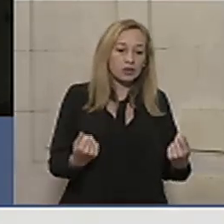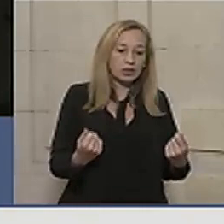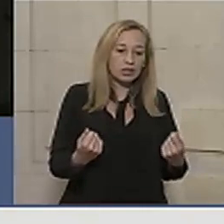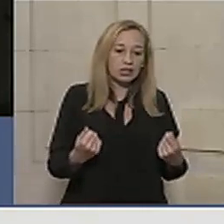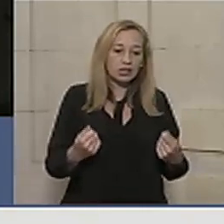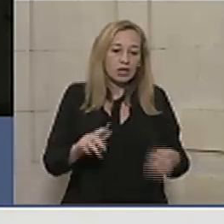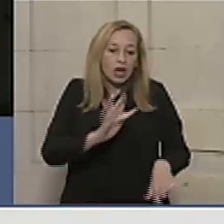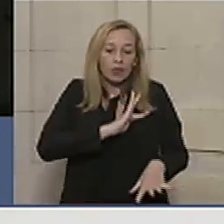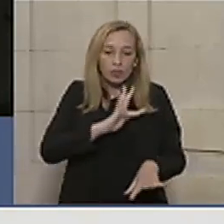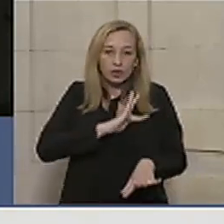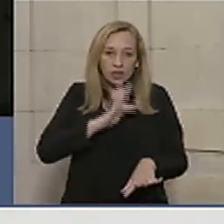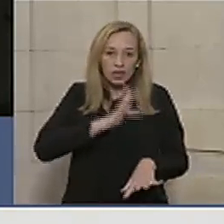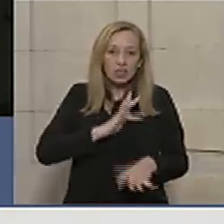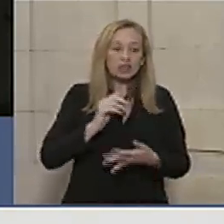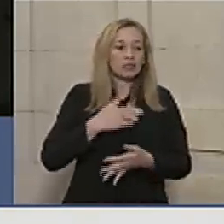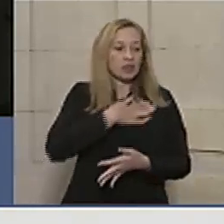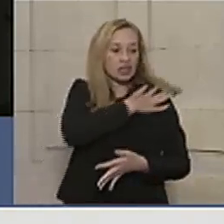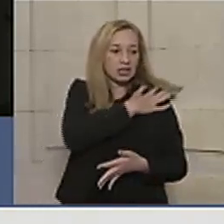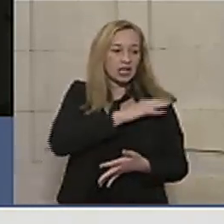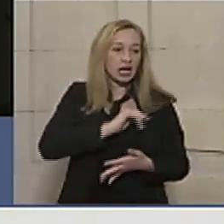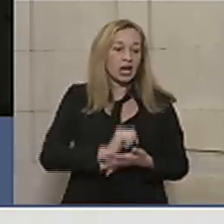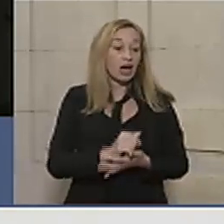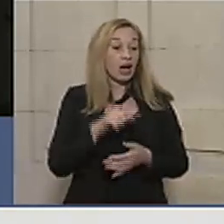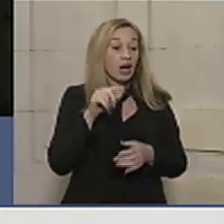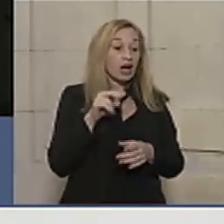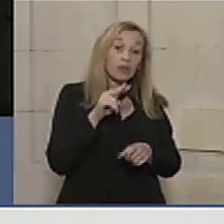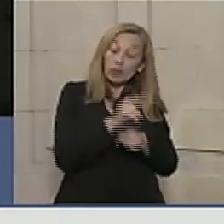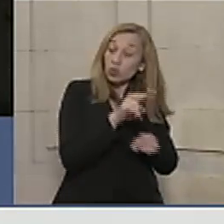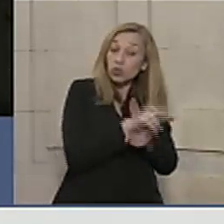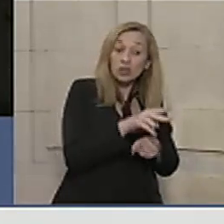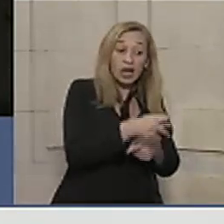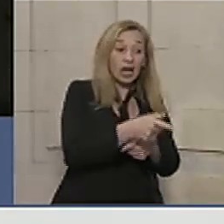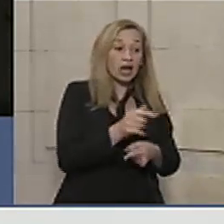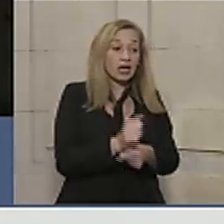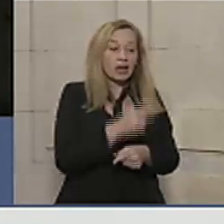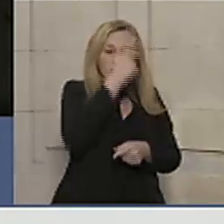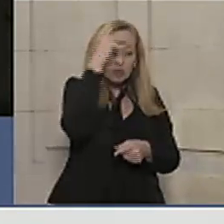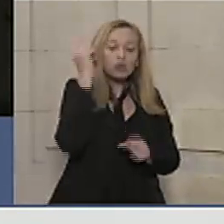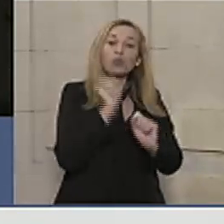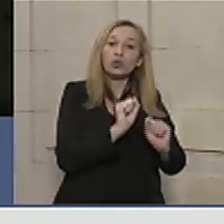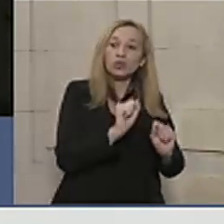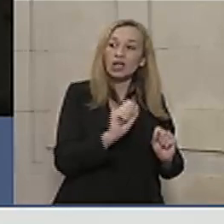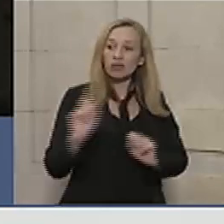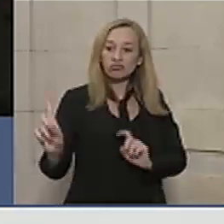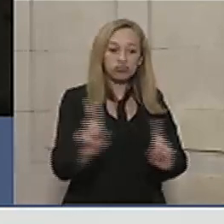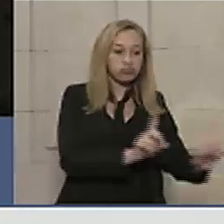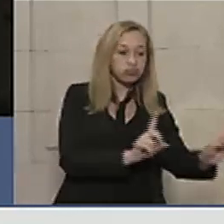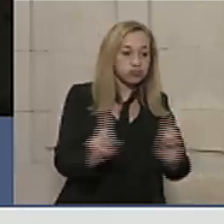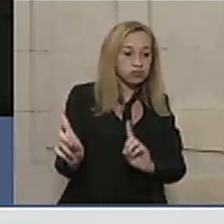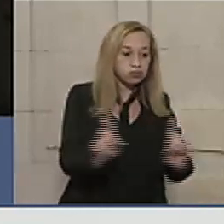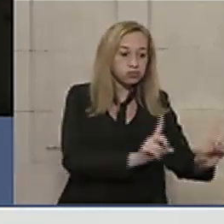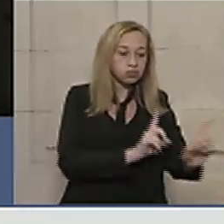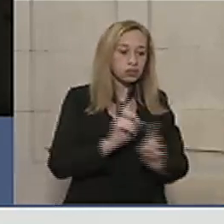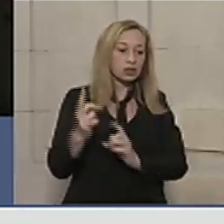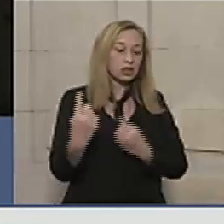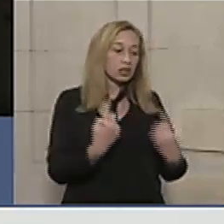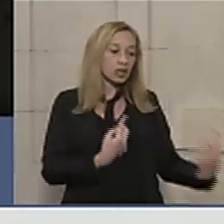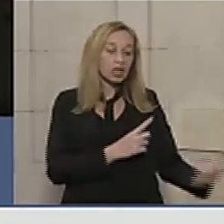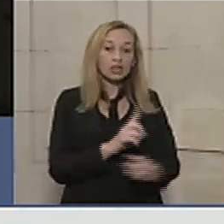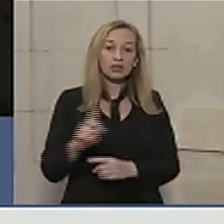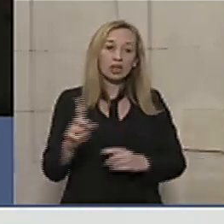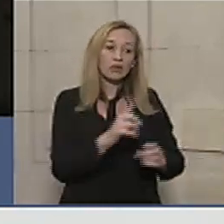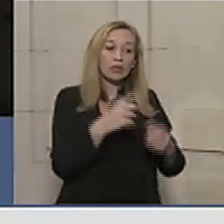da Polícia Militar, colocar policiais ali para as pessoas poderem transitar. Ali é o escoamento da